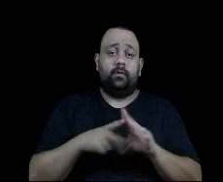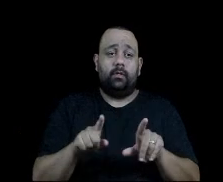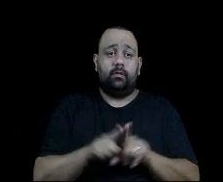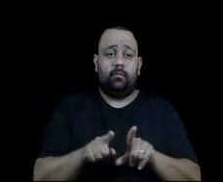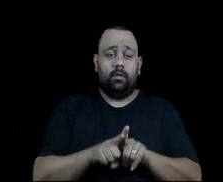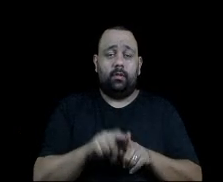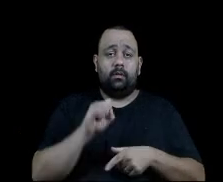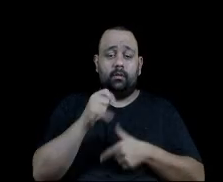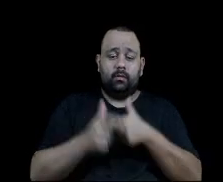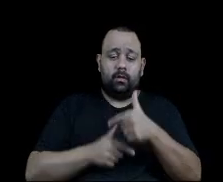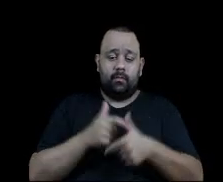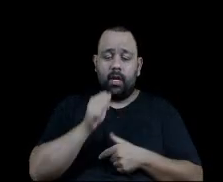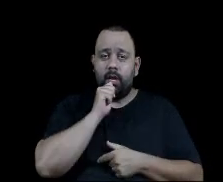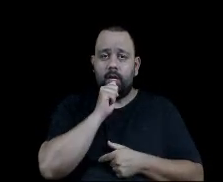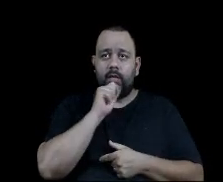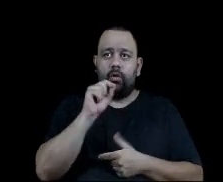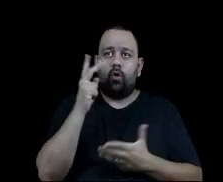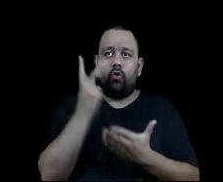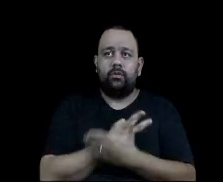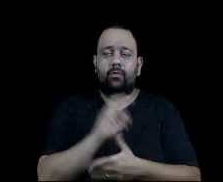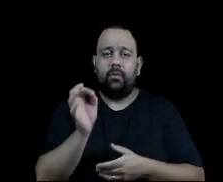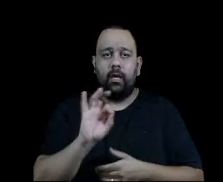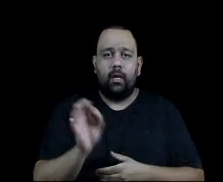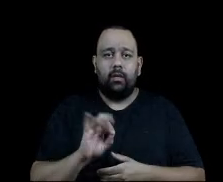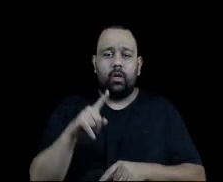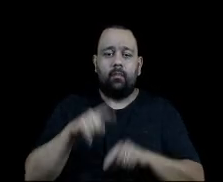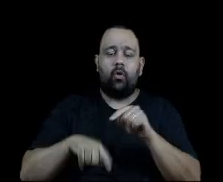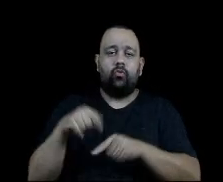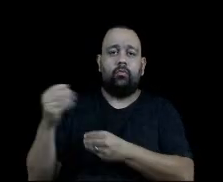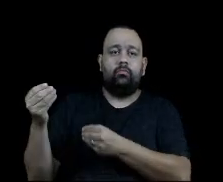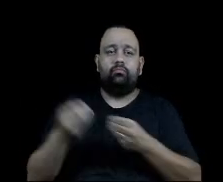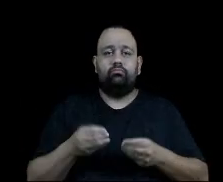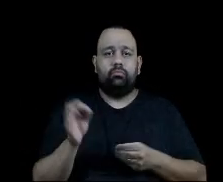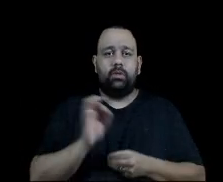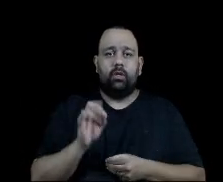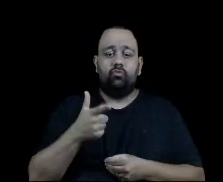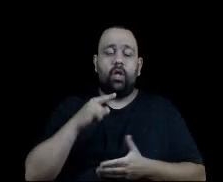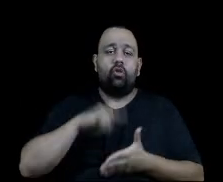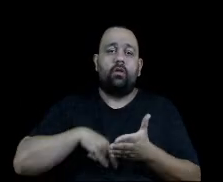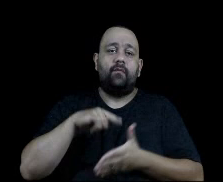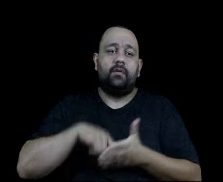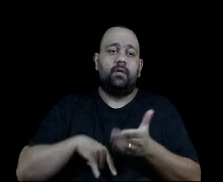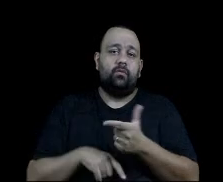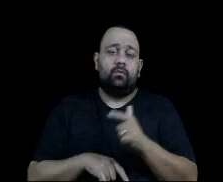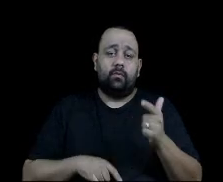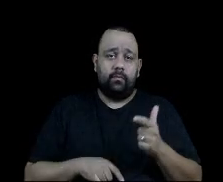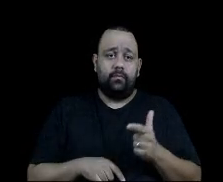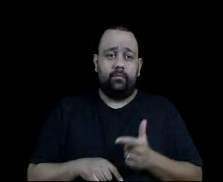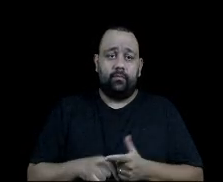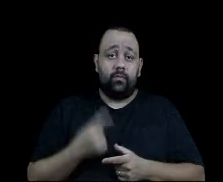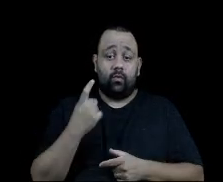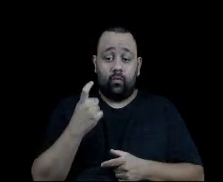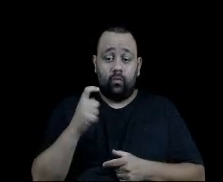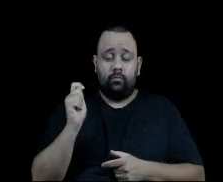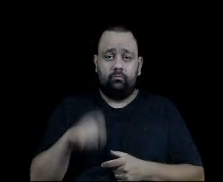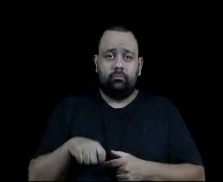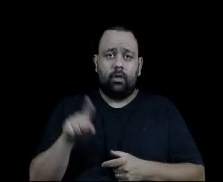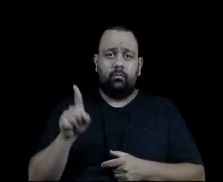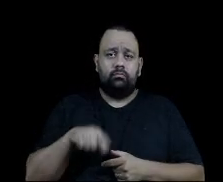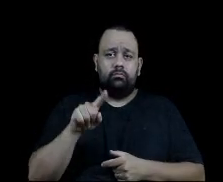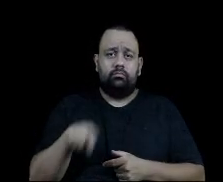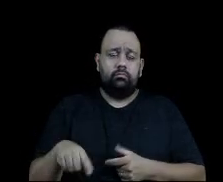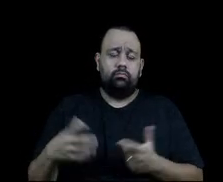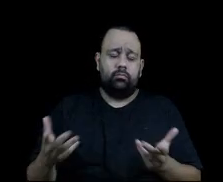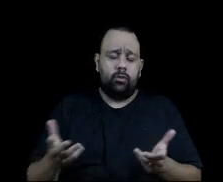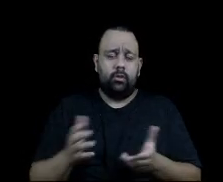Esses não processados quer dizer que ainda o serviço não foi prestado, o produto não foi entregue, não tem nota fiscal. Esses são os